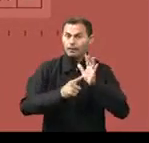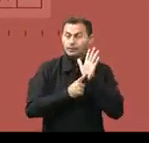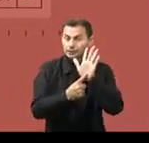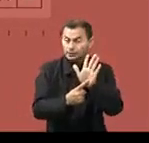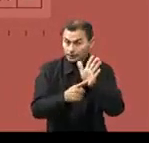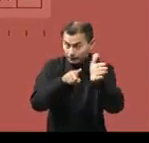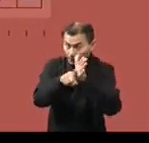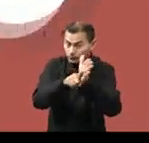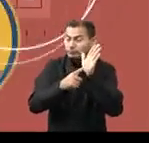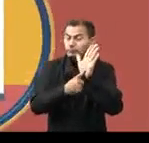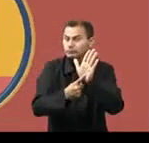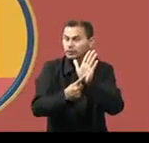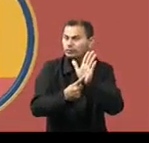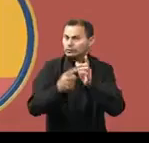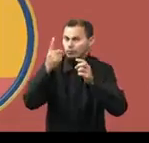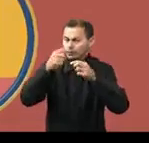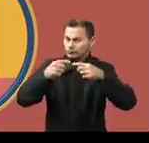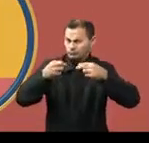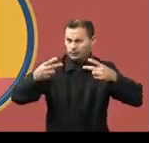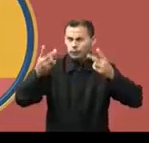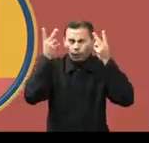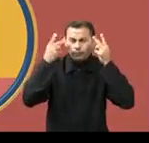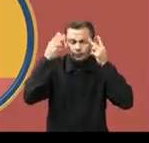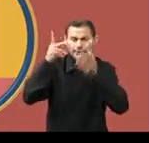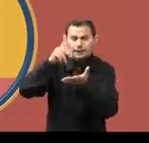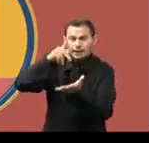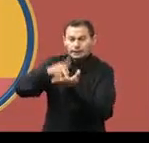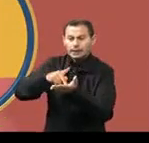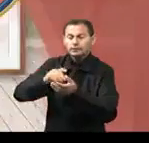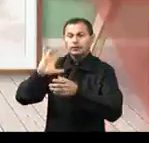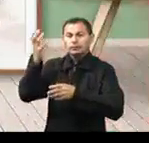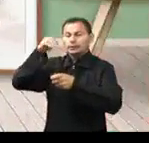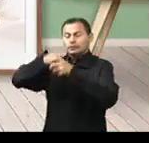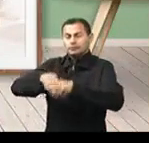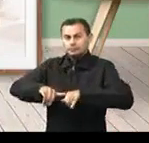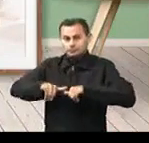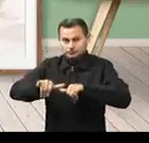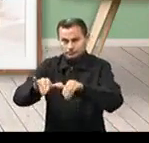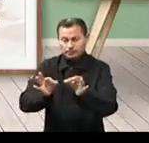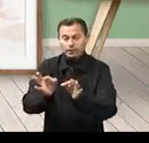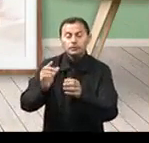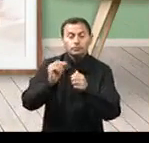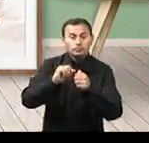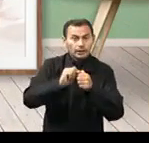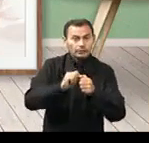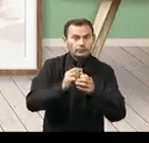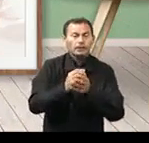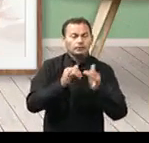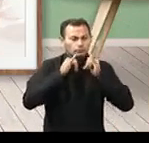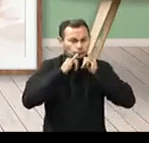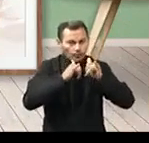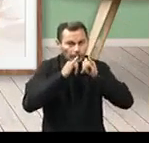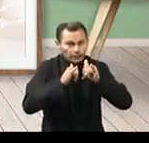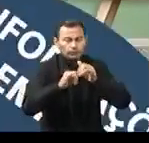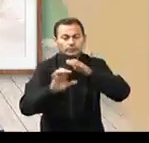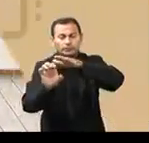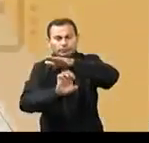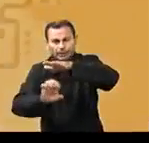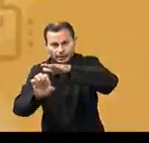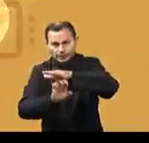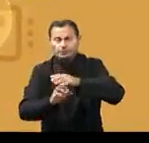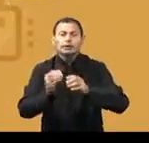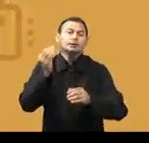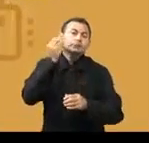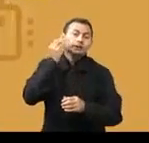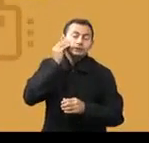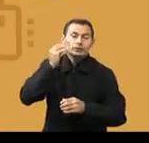apresentado tem como base situações comuns da realidade de mercado. Eles são elaborados a partir de informações de empresas,